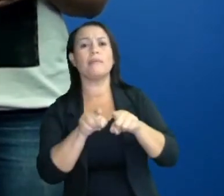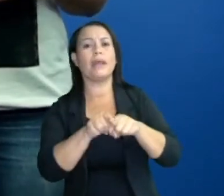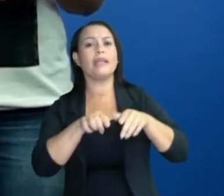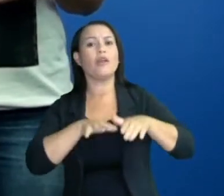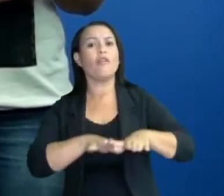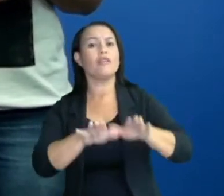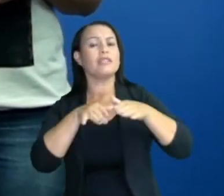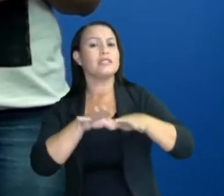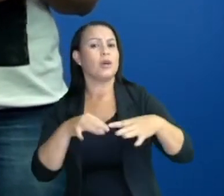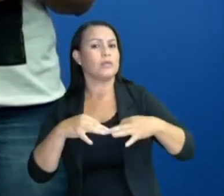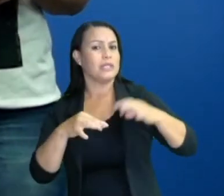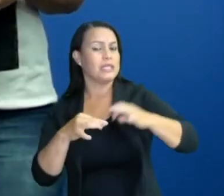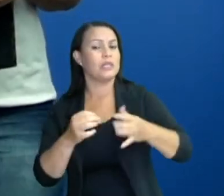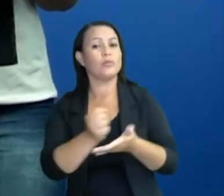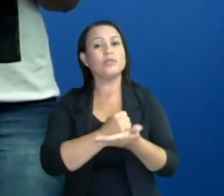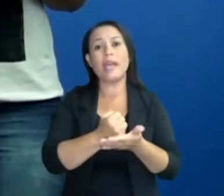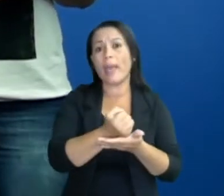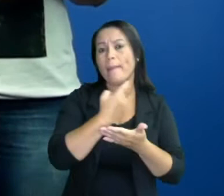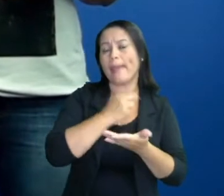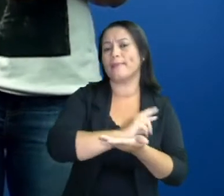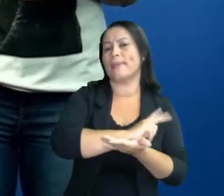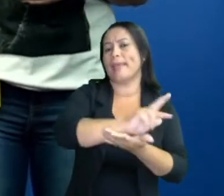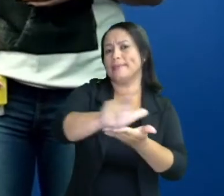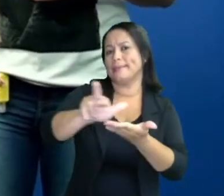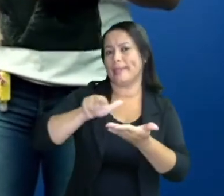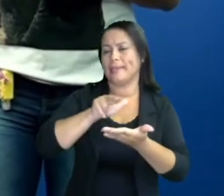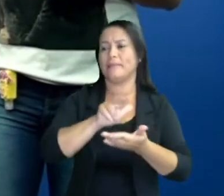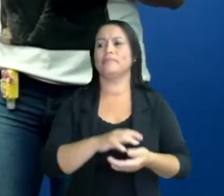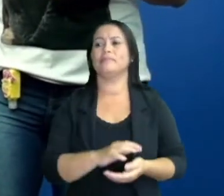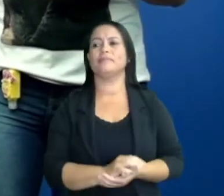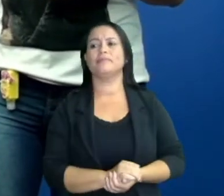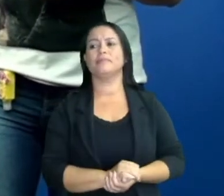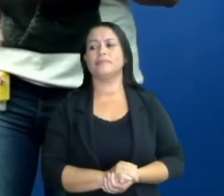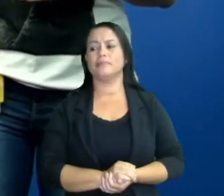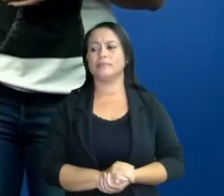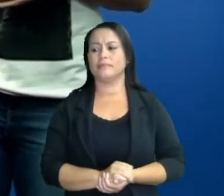tecidos de medicamentos e etc